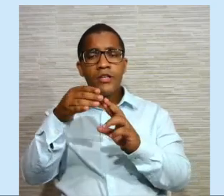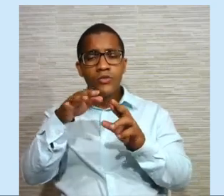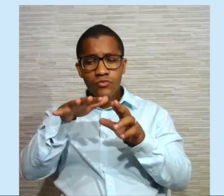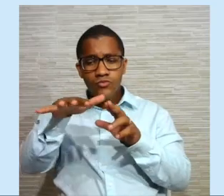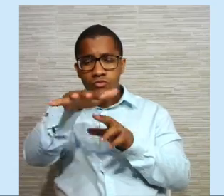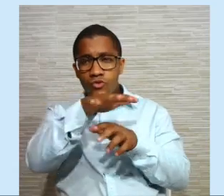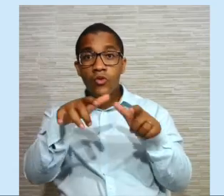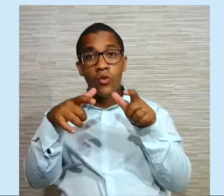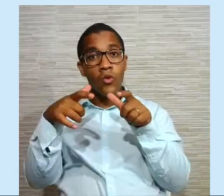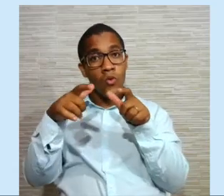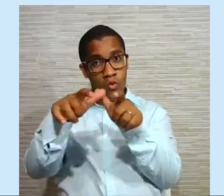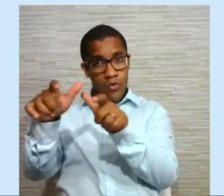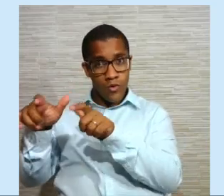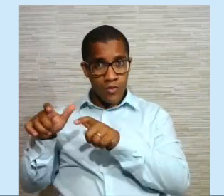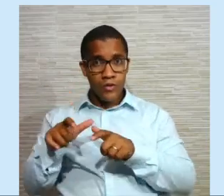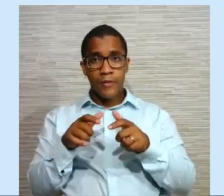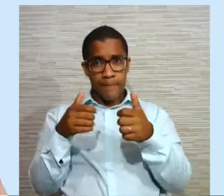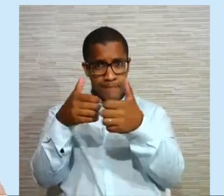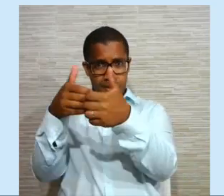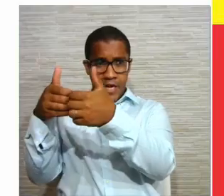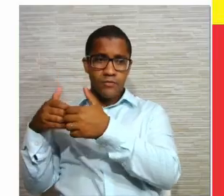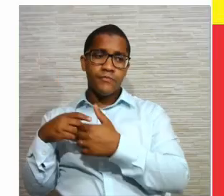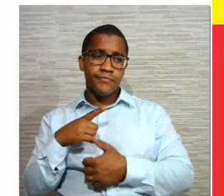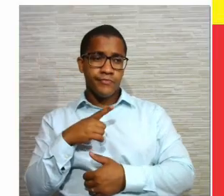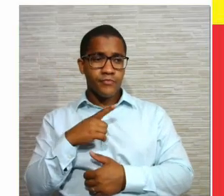como a mitologia celta, a anglo-saxã.